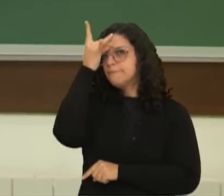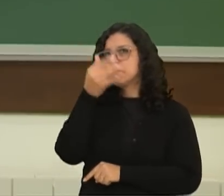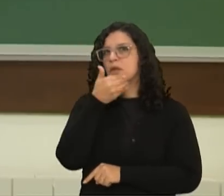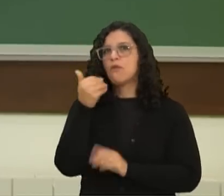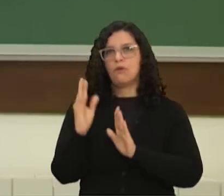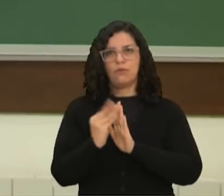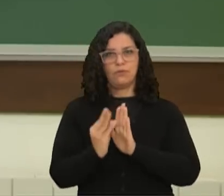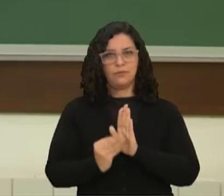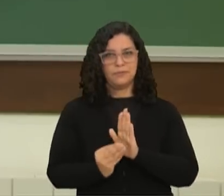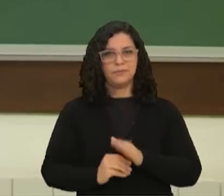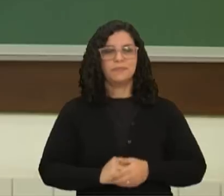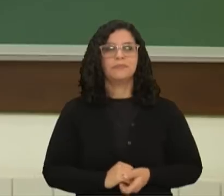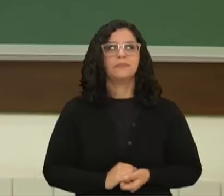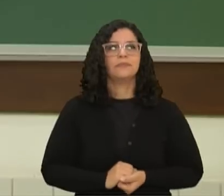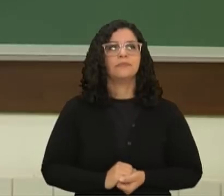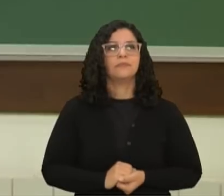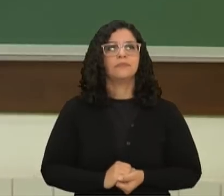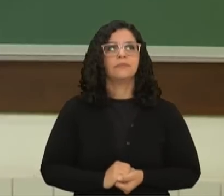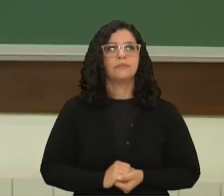esse conteúdo.